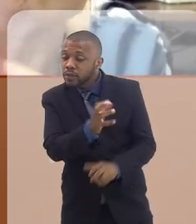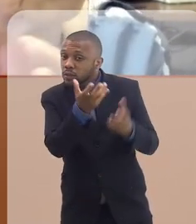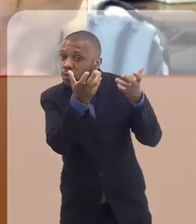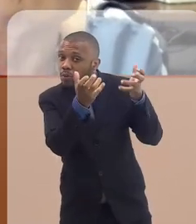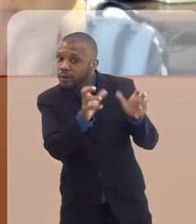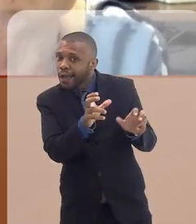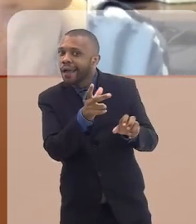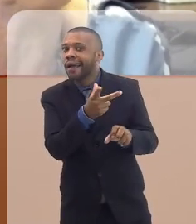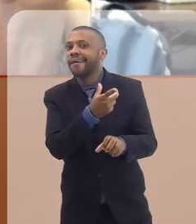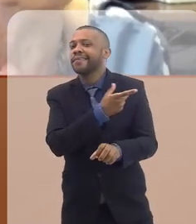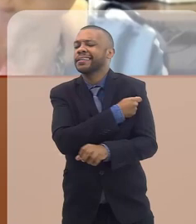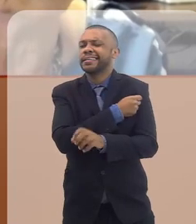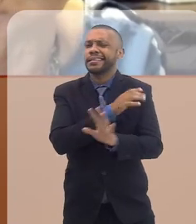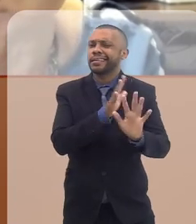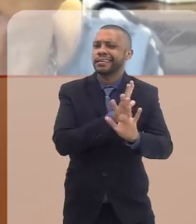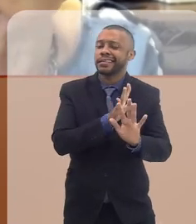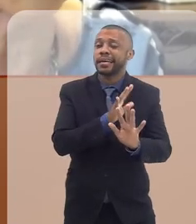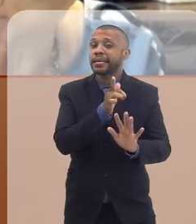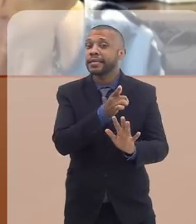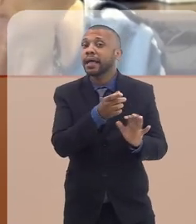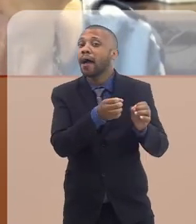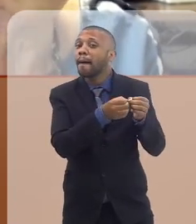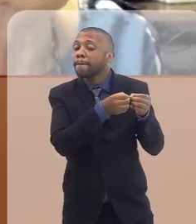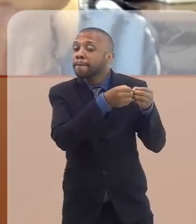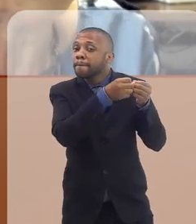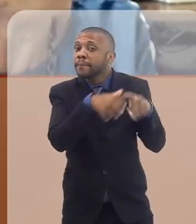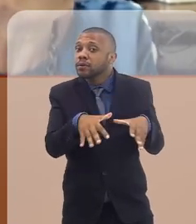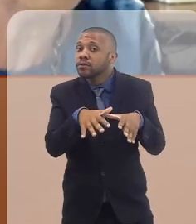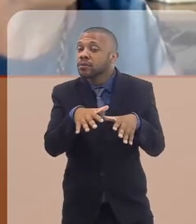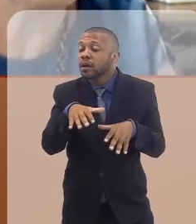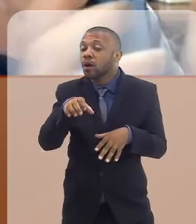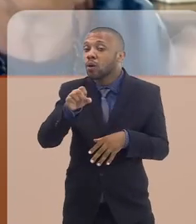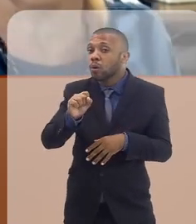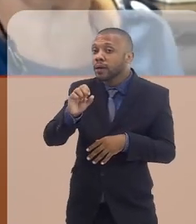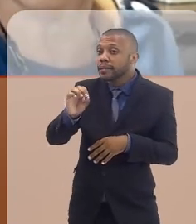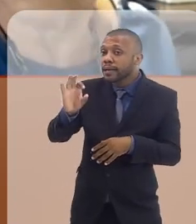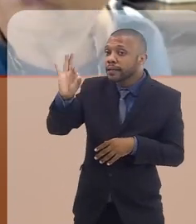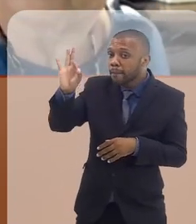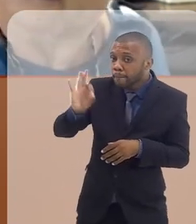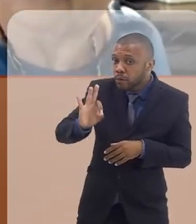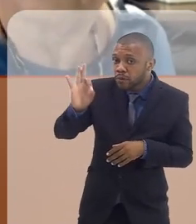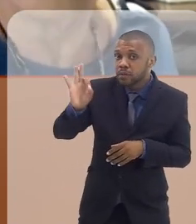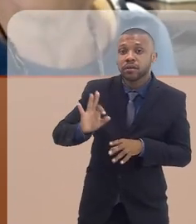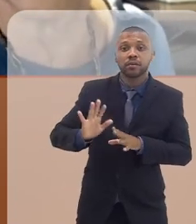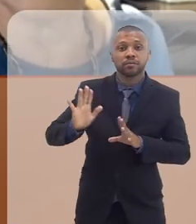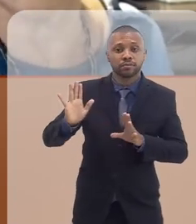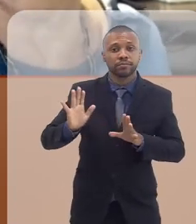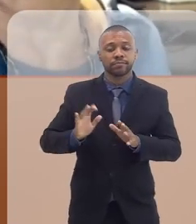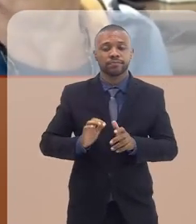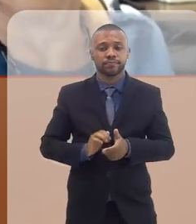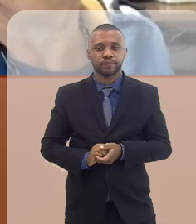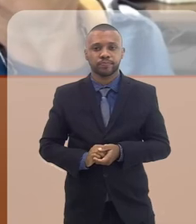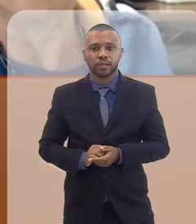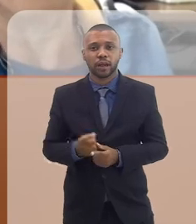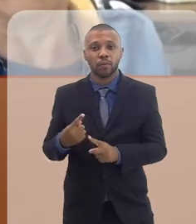20% que não está participando da vacinação, ele está prejudicando aqueles